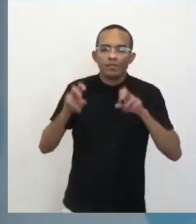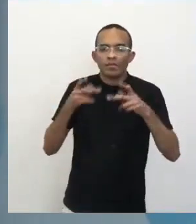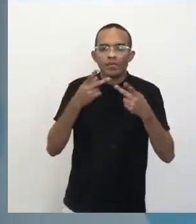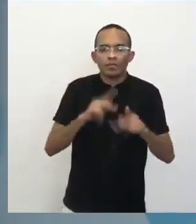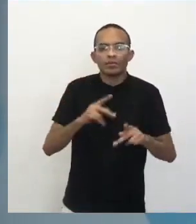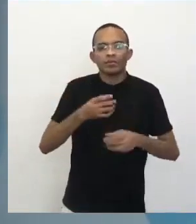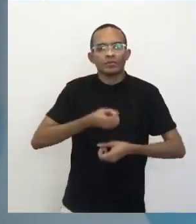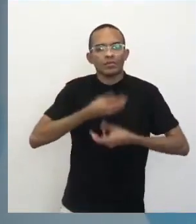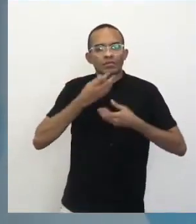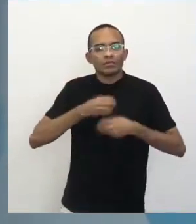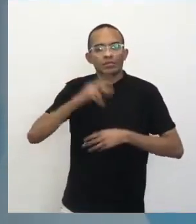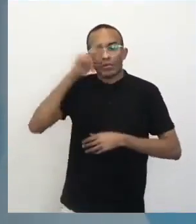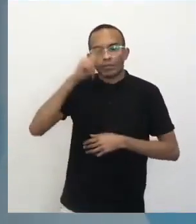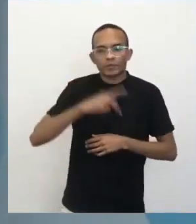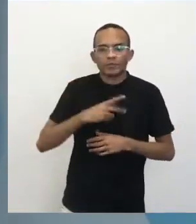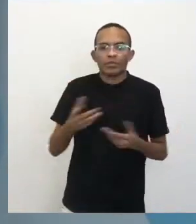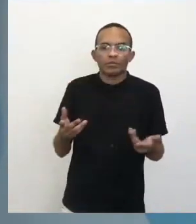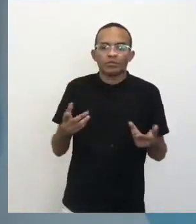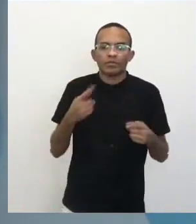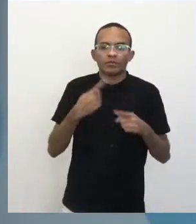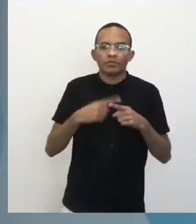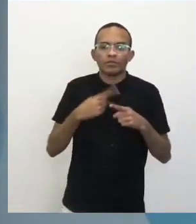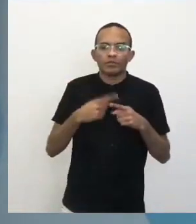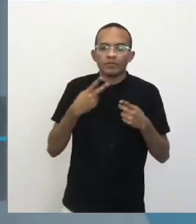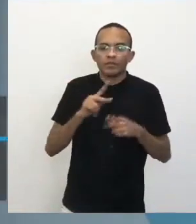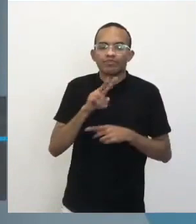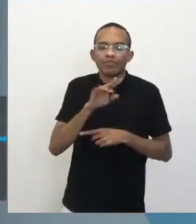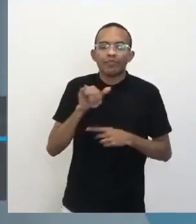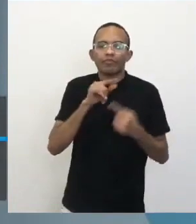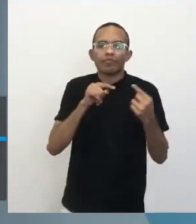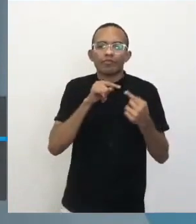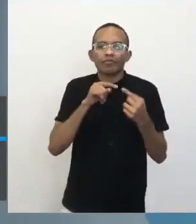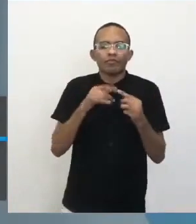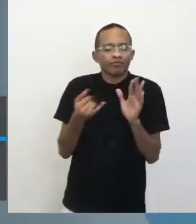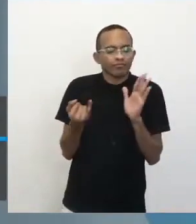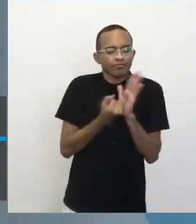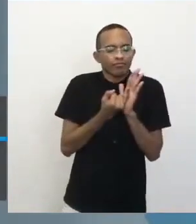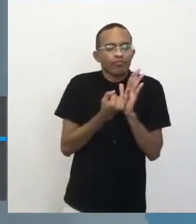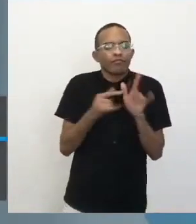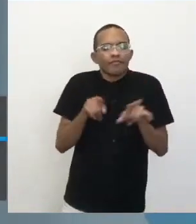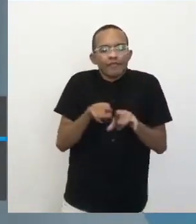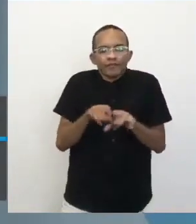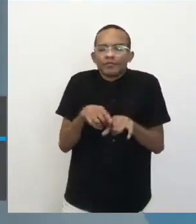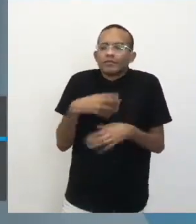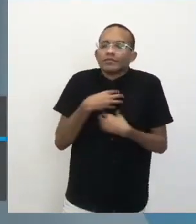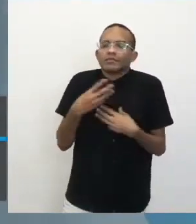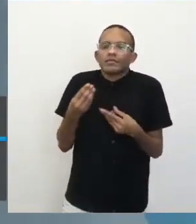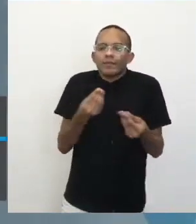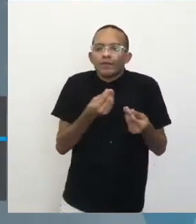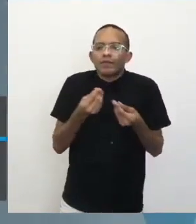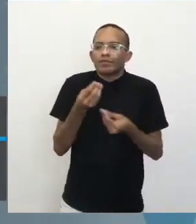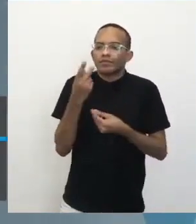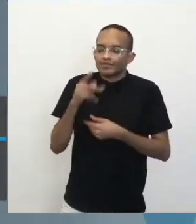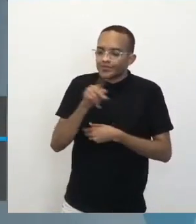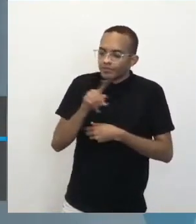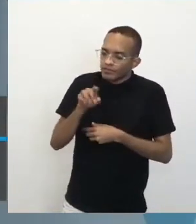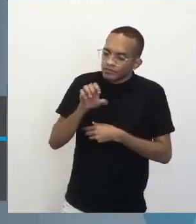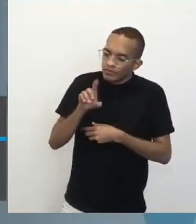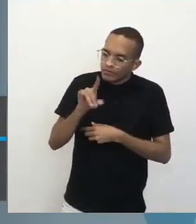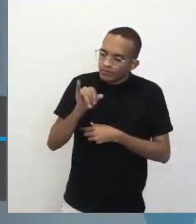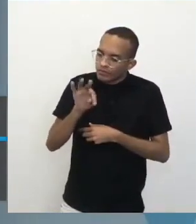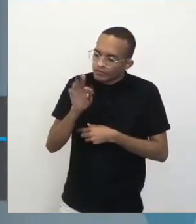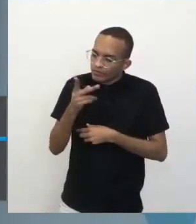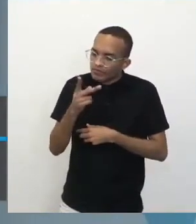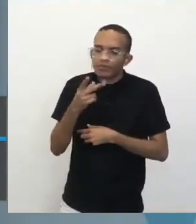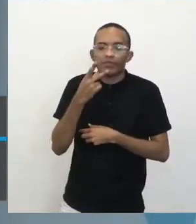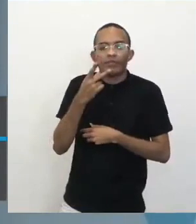dessa poética pessoal? Porque é ela que vai dar justamente aquela identidade, aquele toque, né? Como a professora Edith citou lá